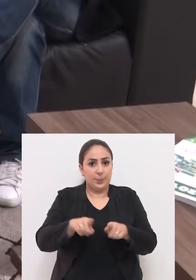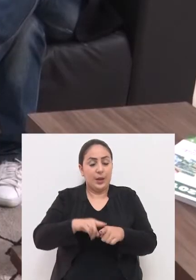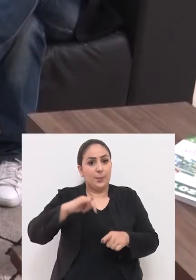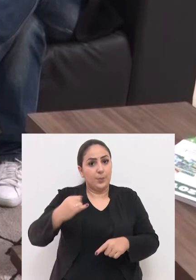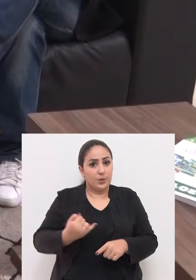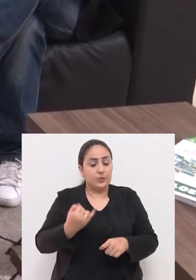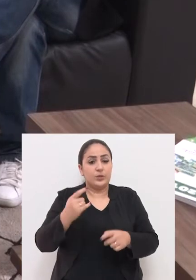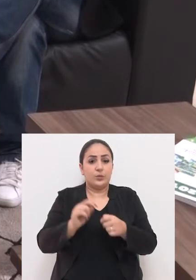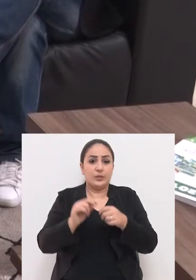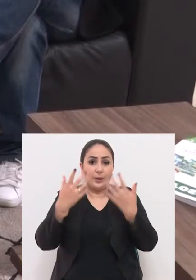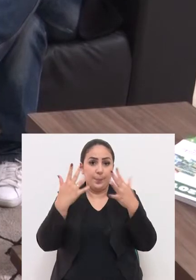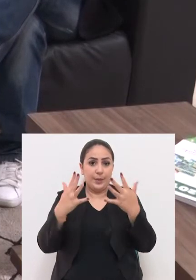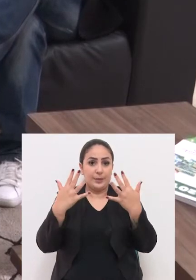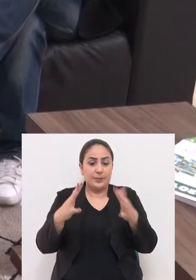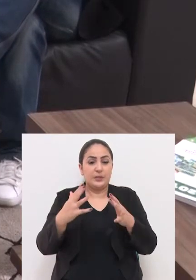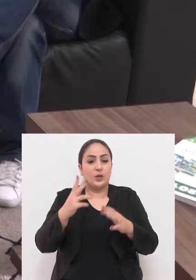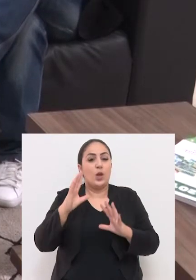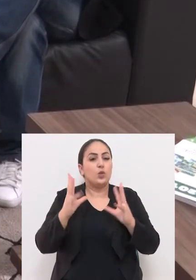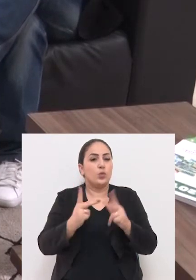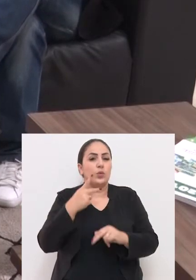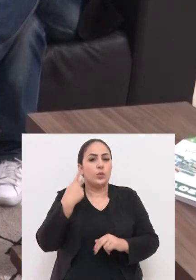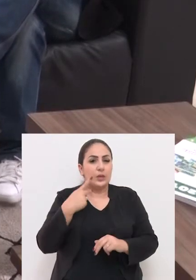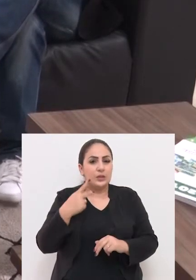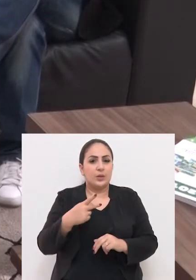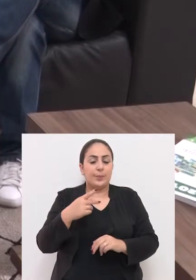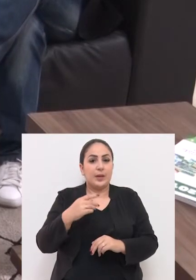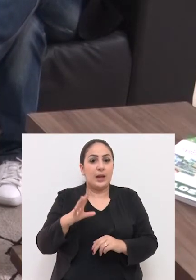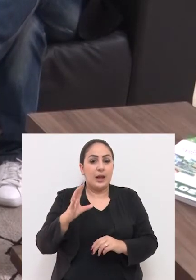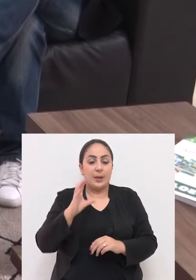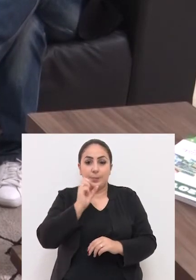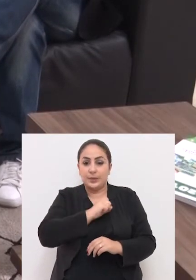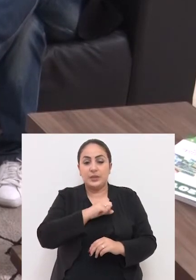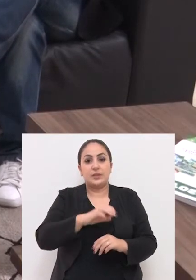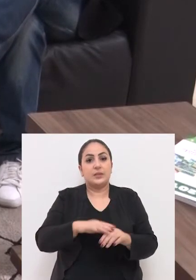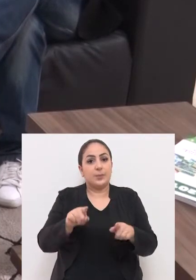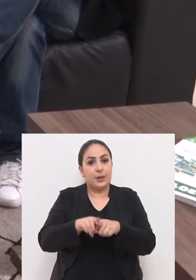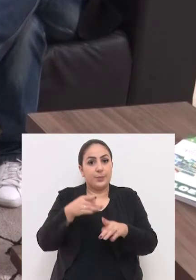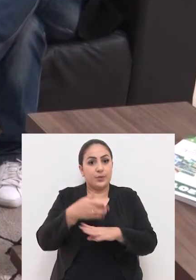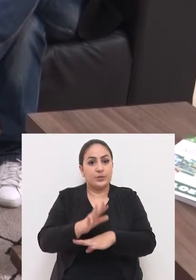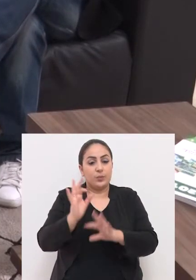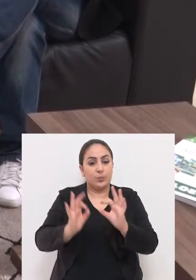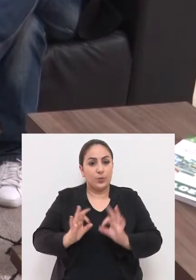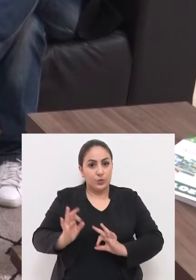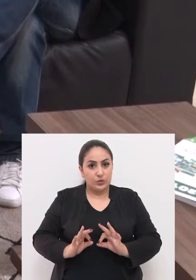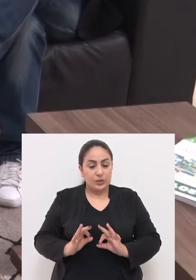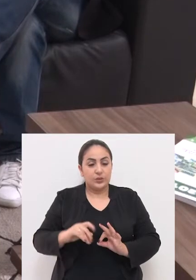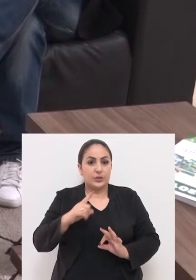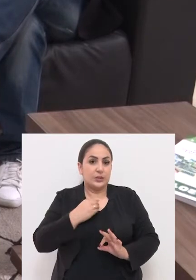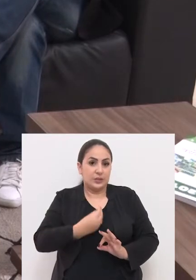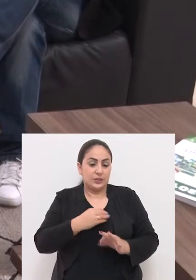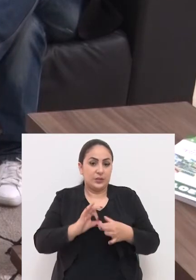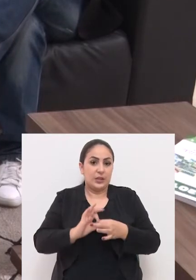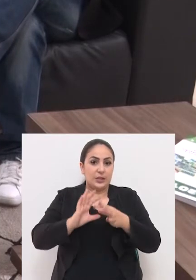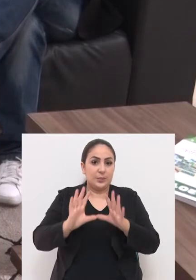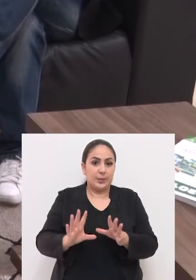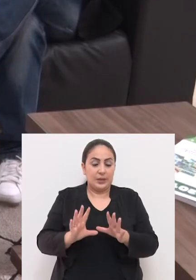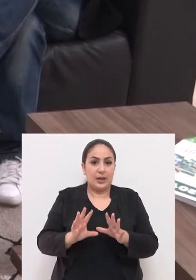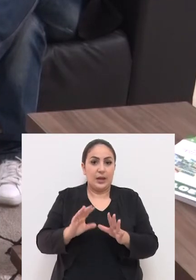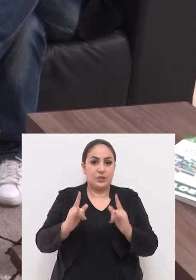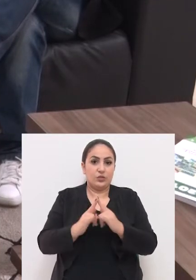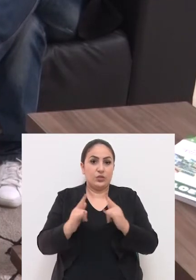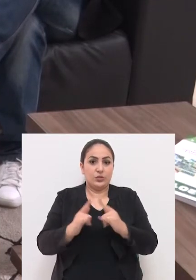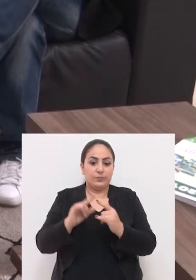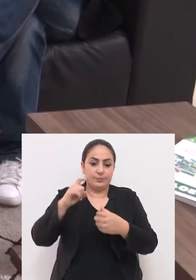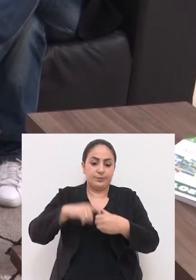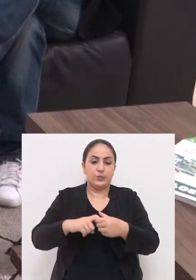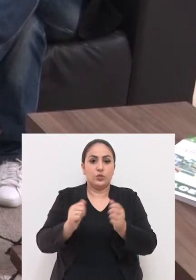reitora também aproveitou para parabenizar os vereadores pela agilidade e aprovação do projeto que autorizou